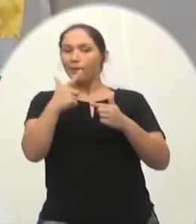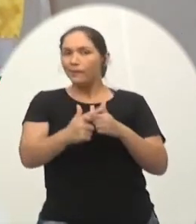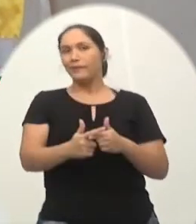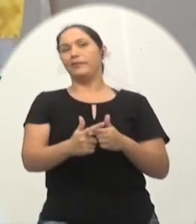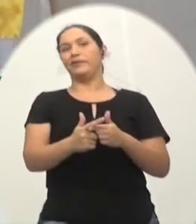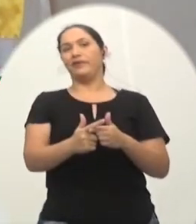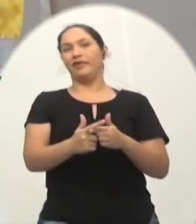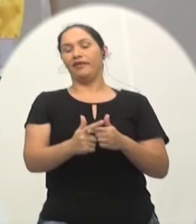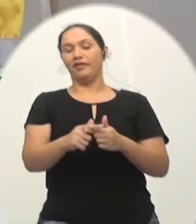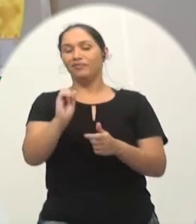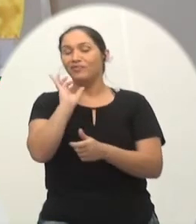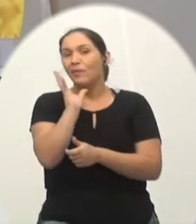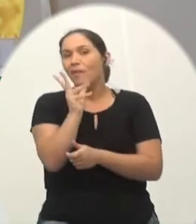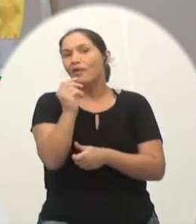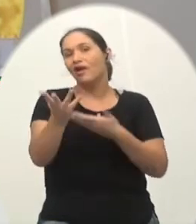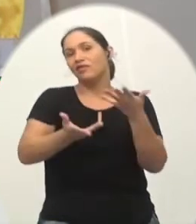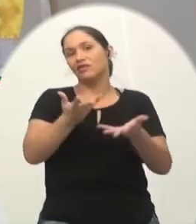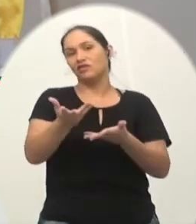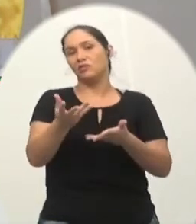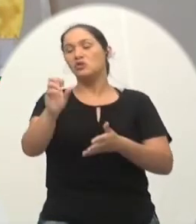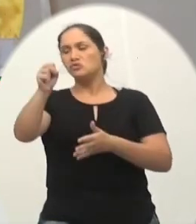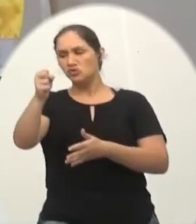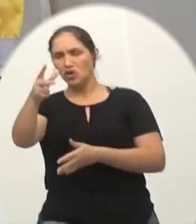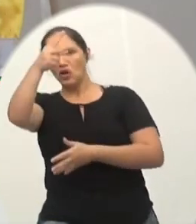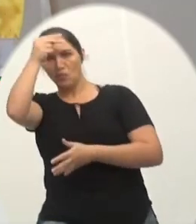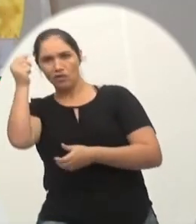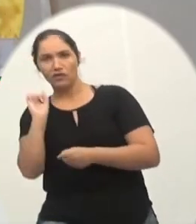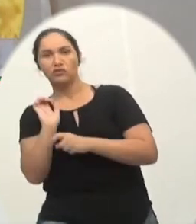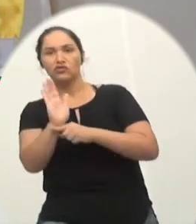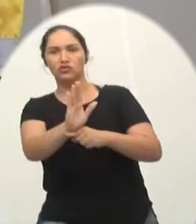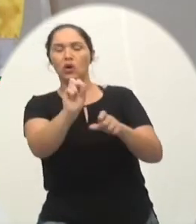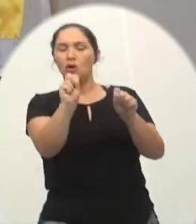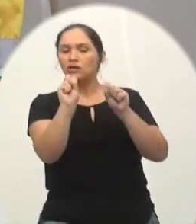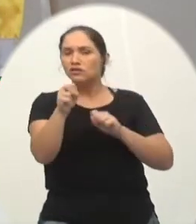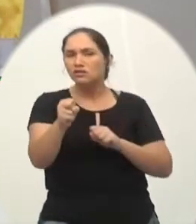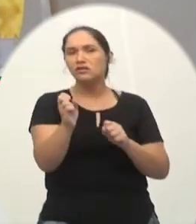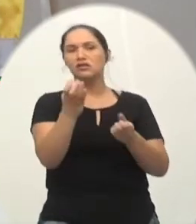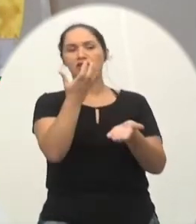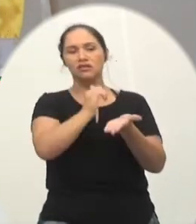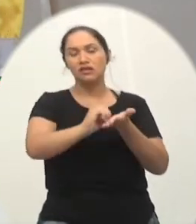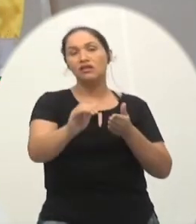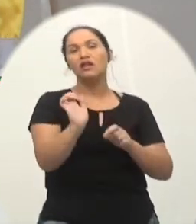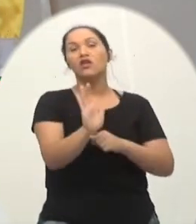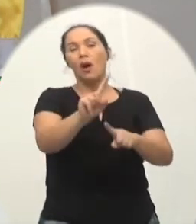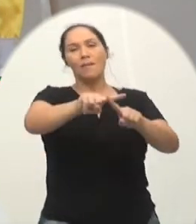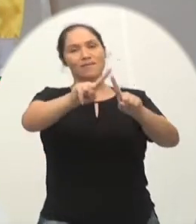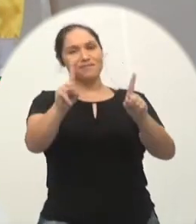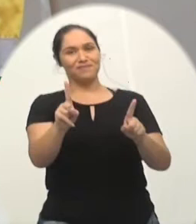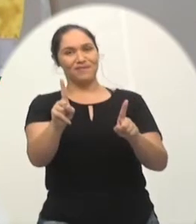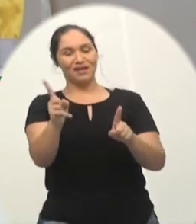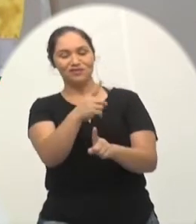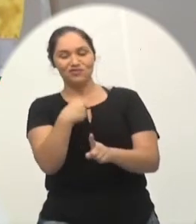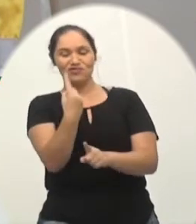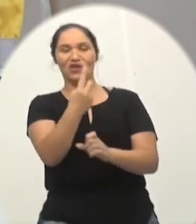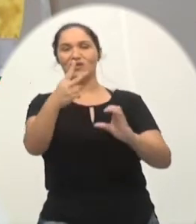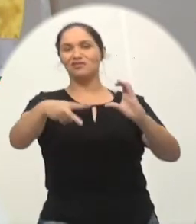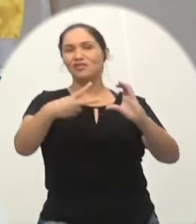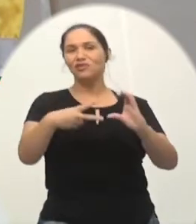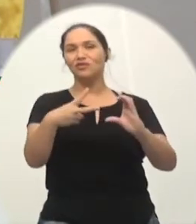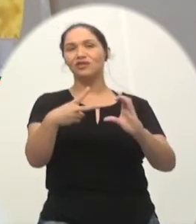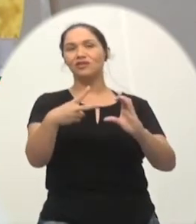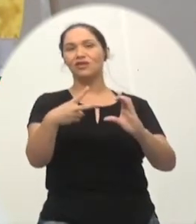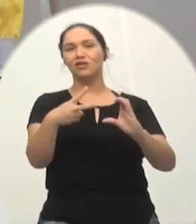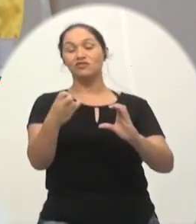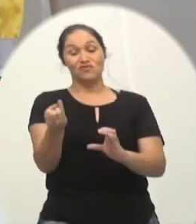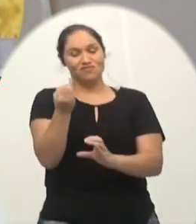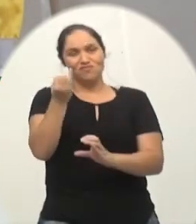à prefeitura municipal, mas teve o gesto dessa casa. Se não tivesse a Célio que está aqui, a gente não conseguiria tirar mais de 35 mil pessoas de